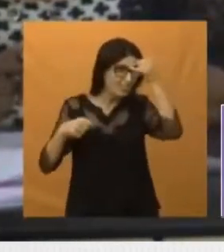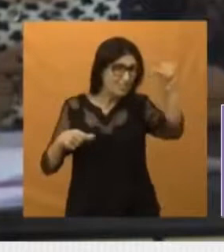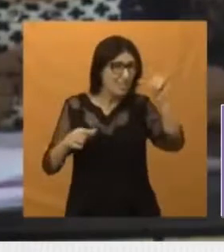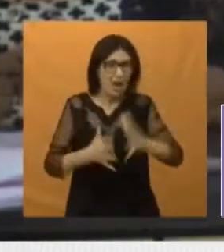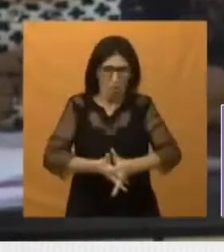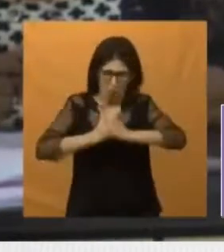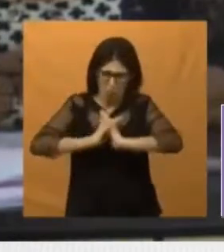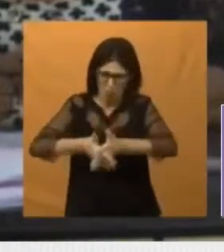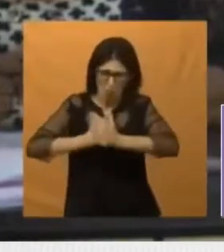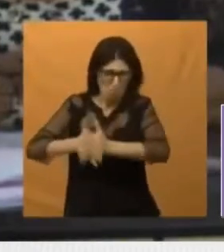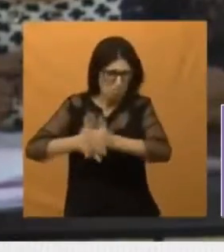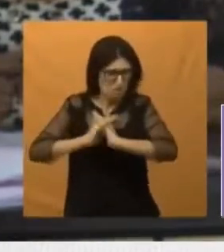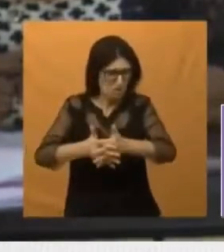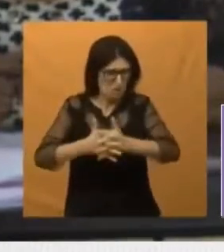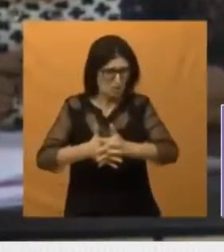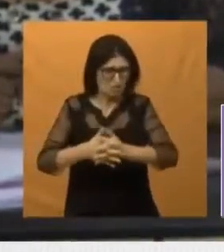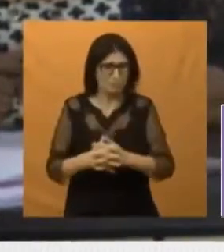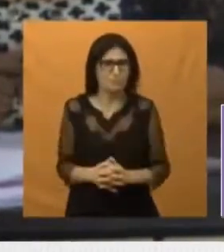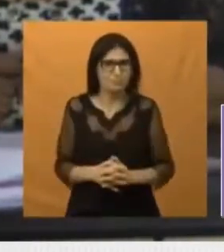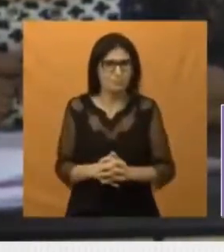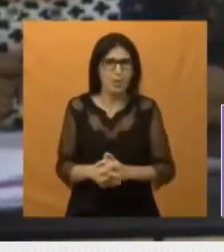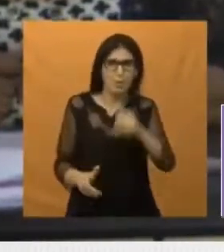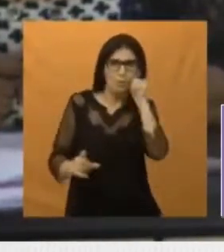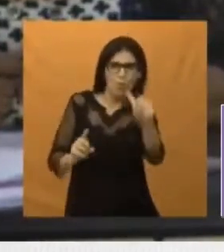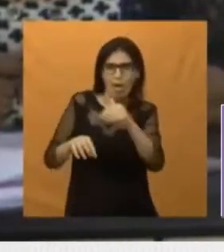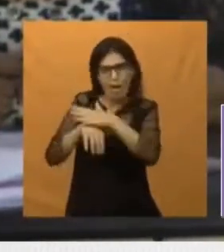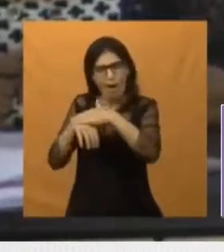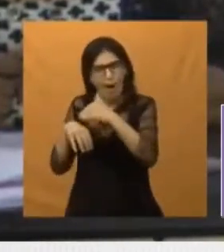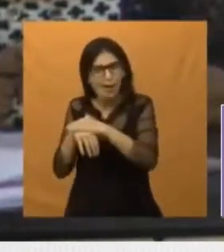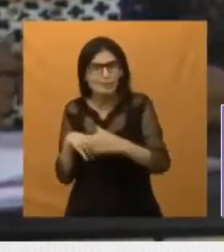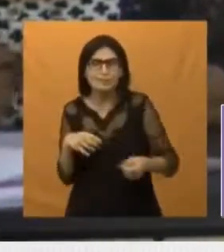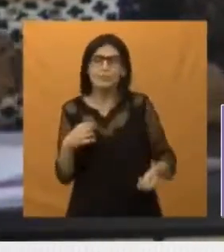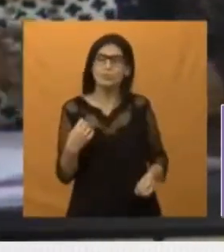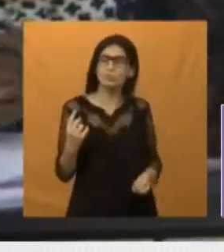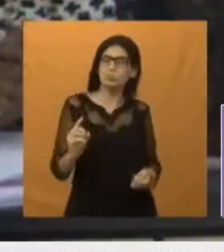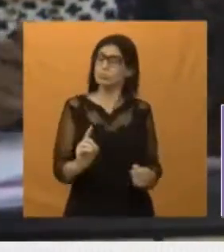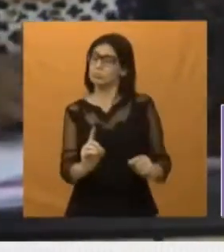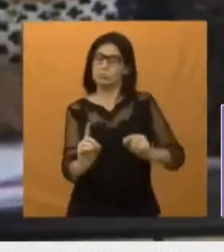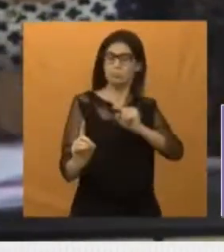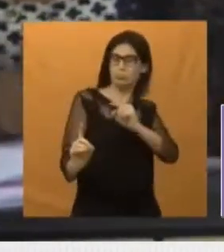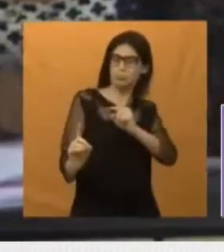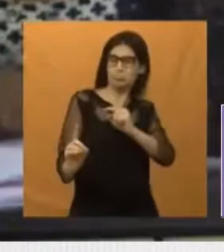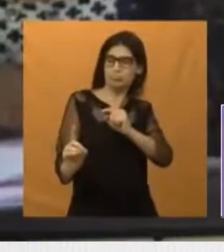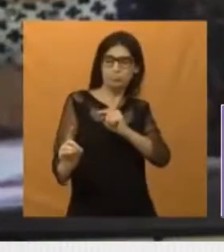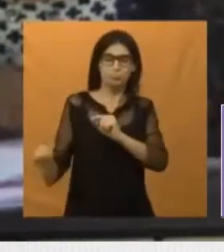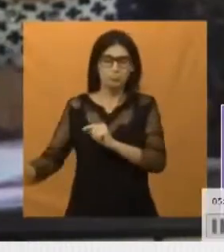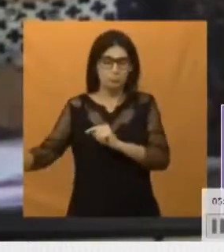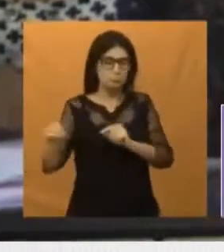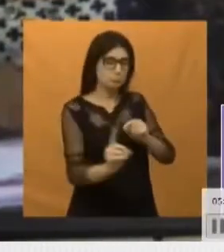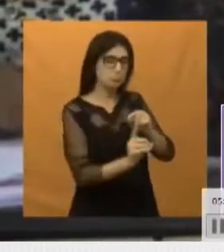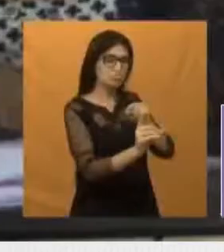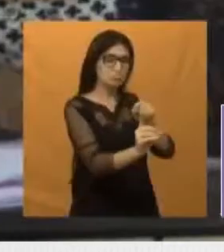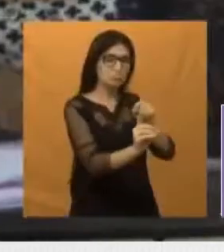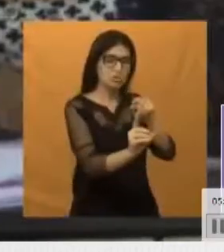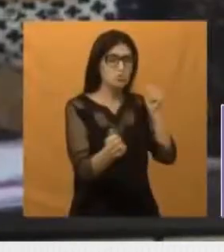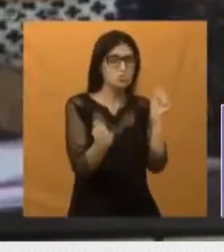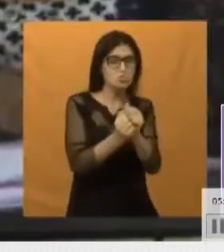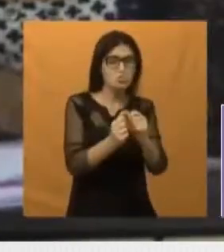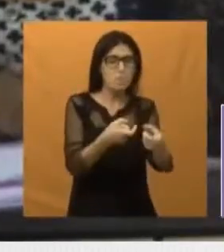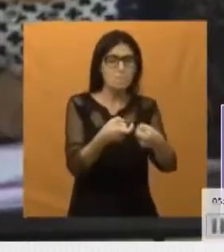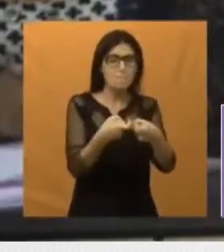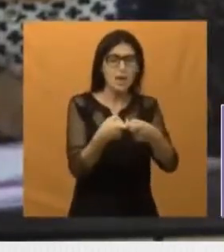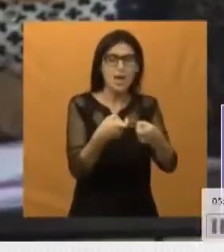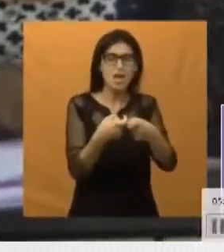papel da doula não é interferir na conduta do médico, é para ali para prestar o apoio emocional, afetivo